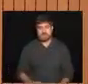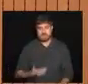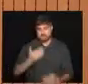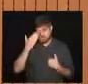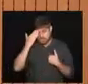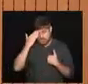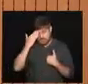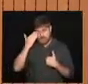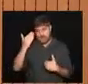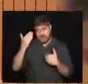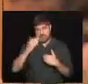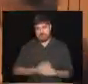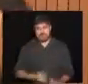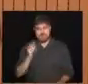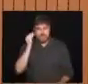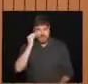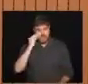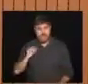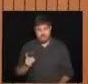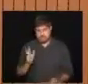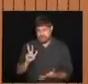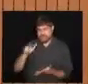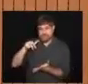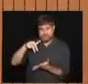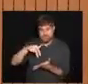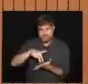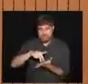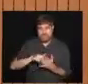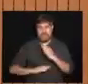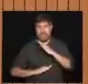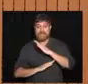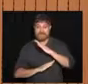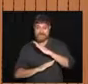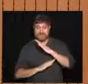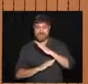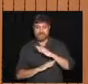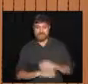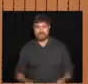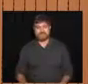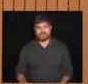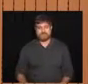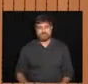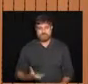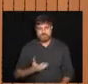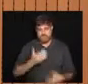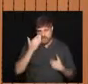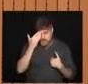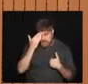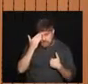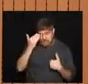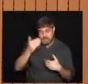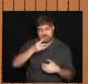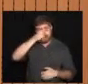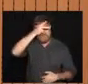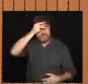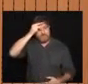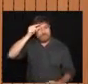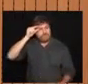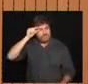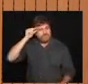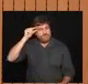Agradeço bastante a oportunidade de estar aqui na Câmara Municipal de Campinas. Agradeço ao nosso prefeito,